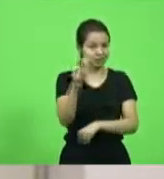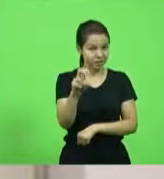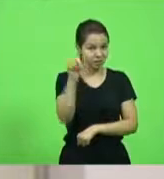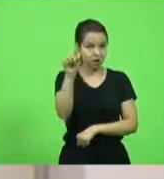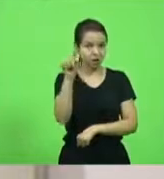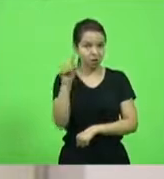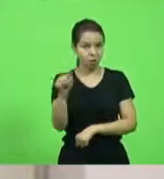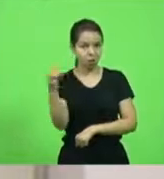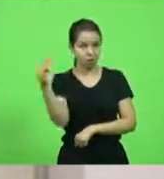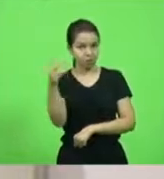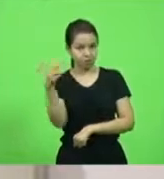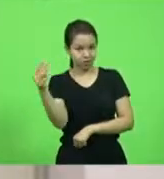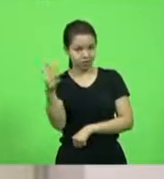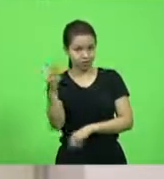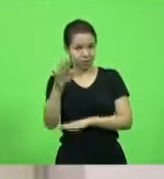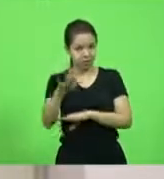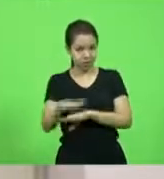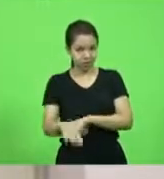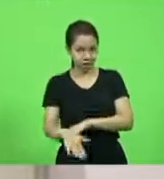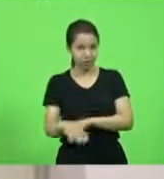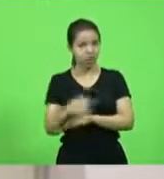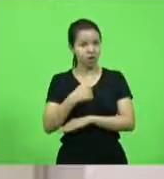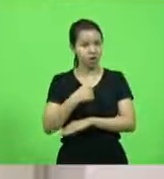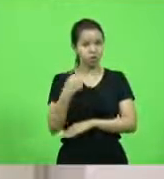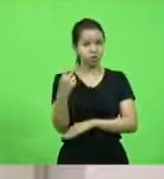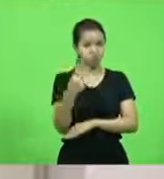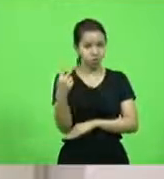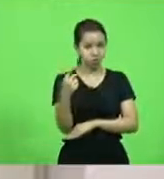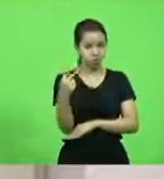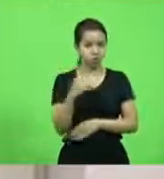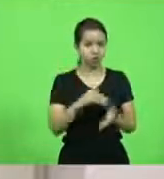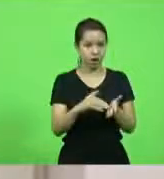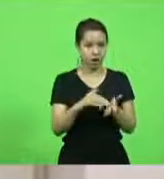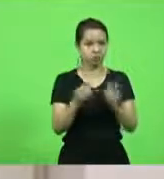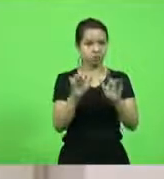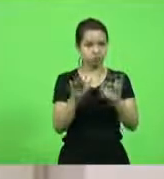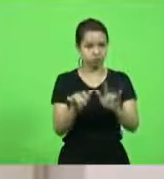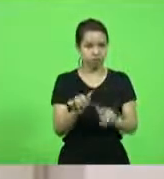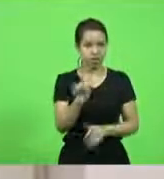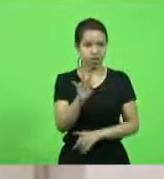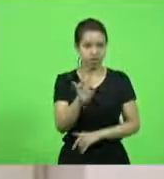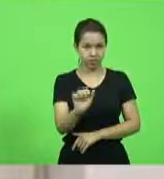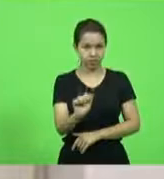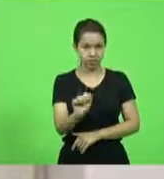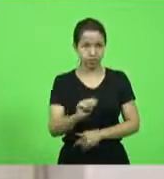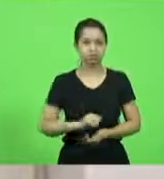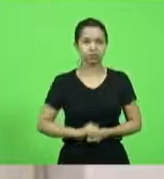minutos. Para constar, eu, segundo secretário, lavrei a ata.